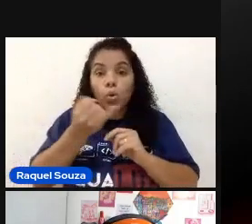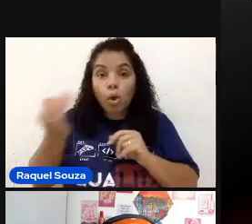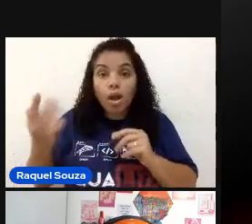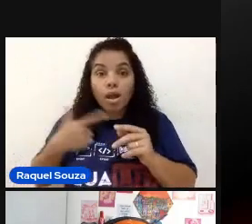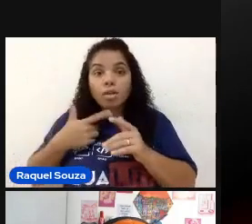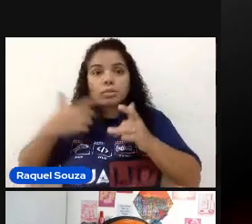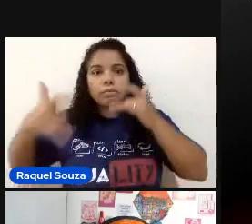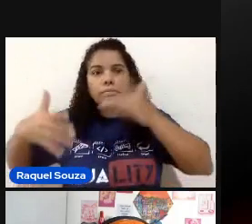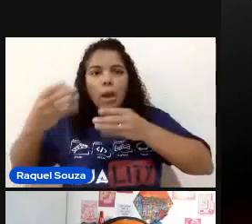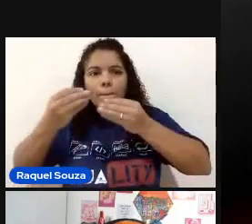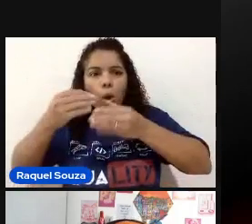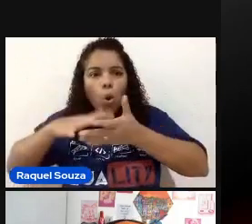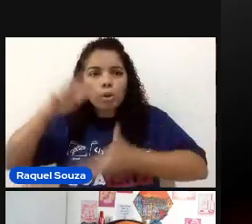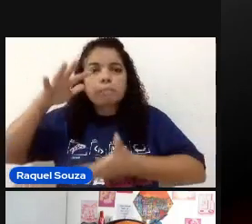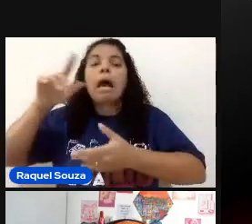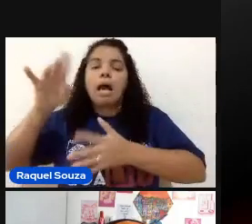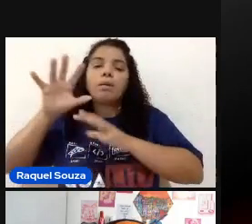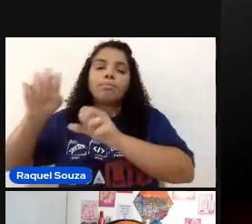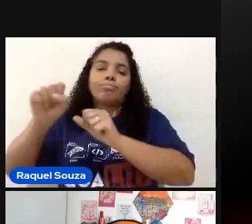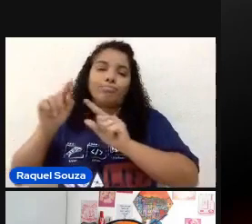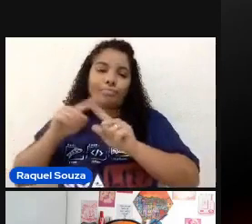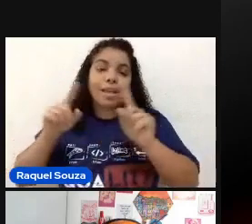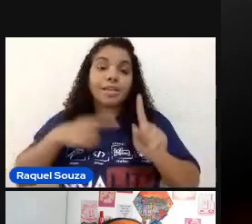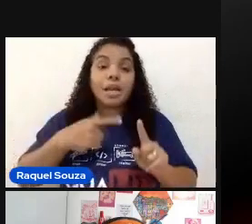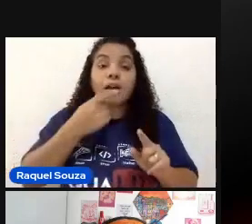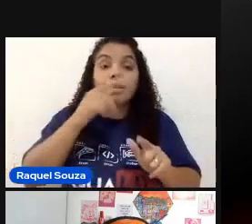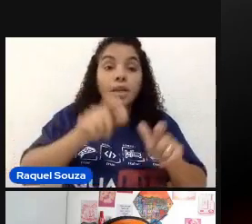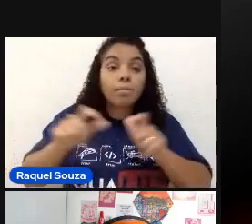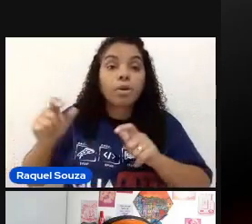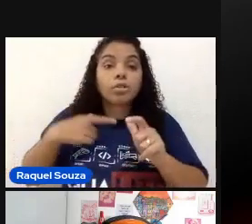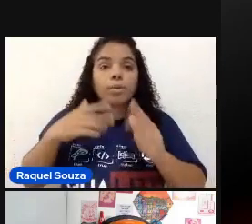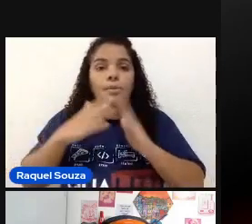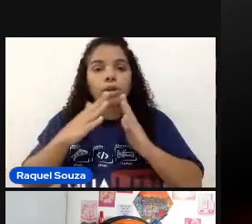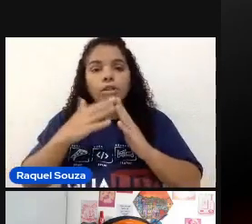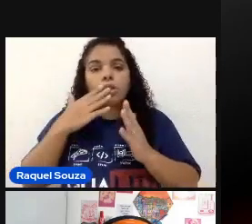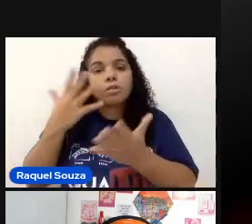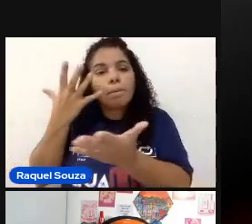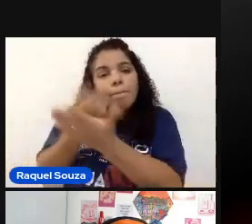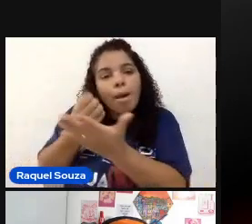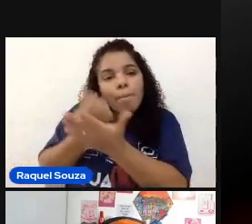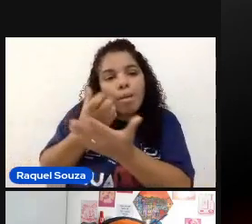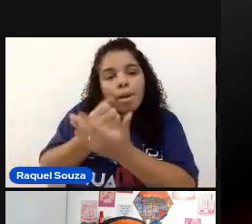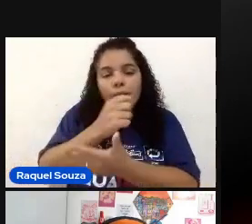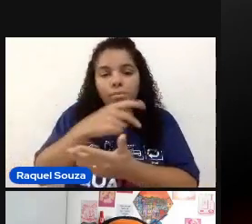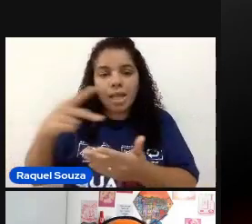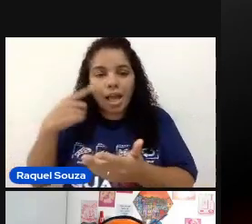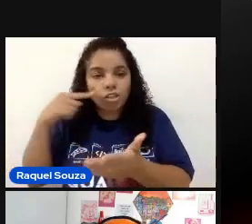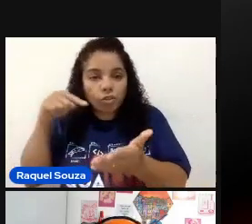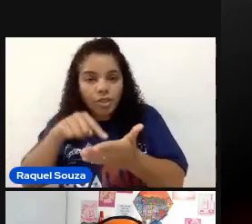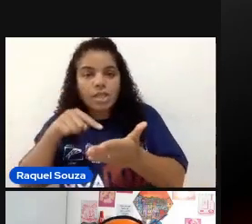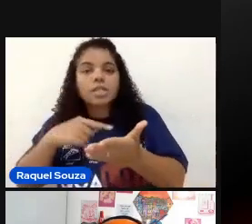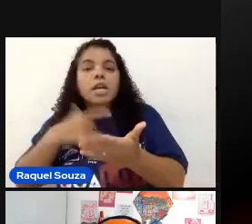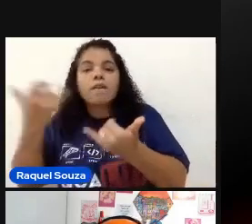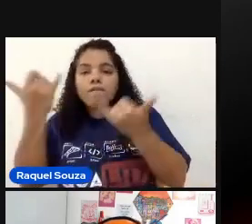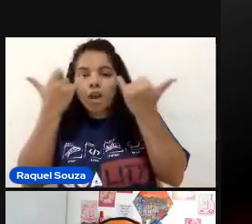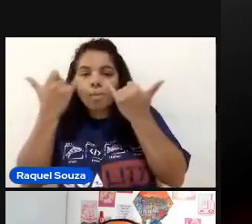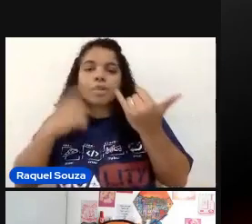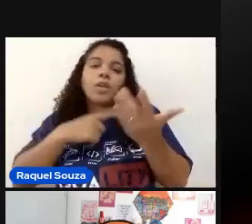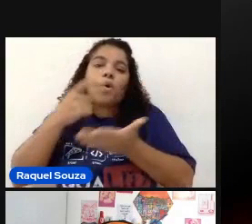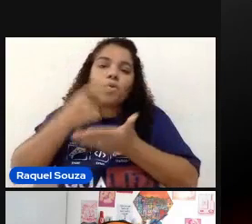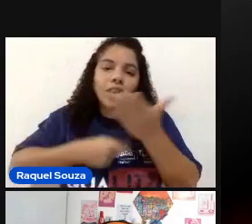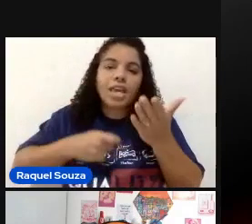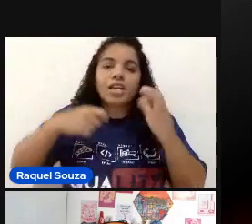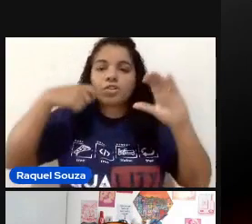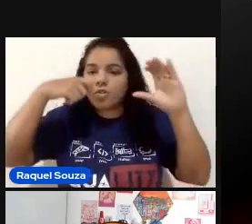muito grande. Por exemplo, os moradores fariam um download desse aplicativo e nele encontrariam informações, seja por texto ou vídeo,